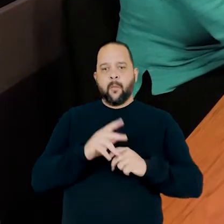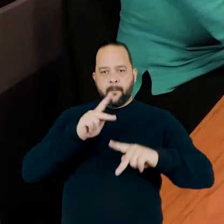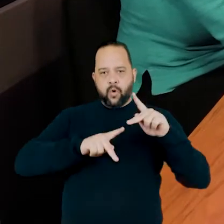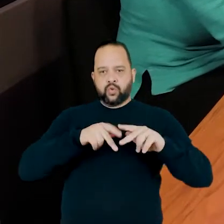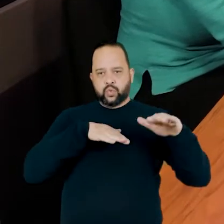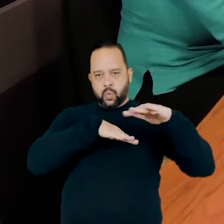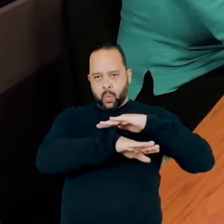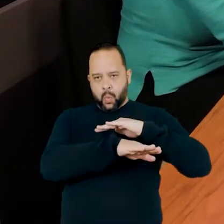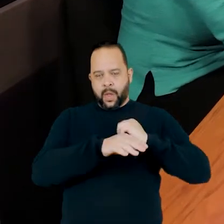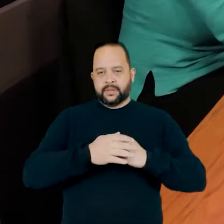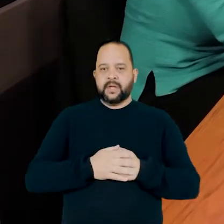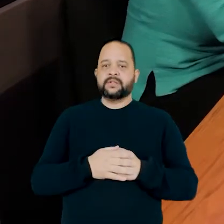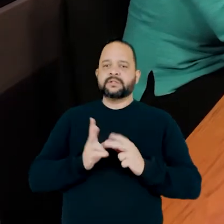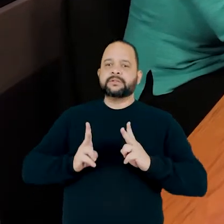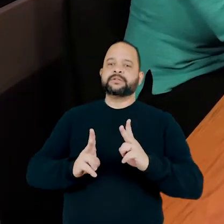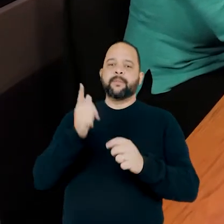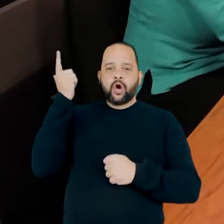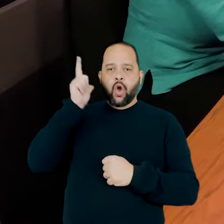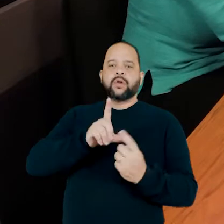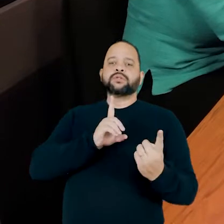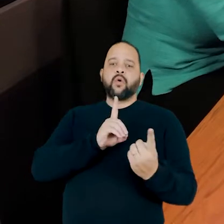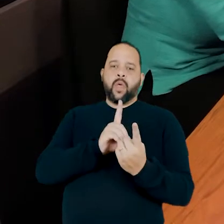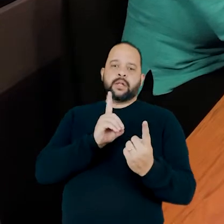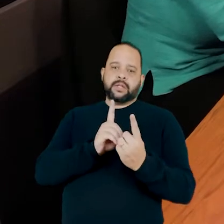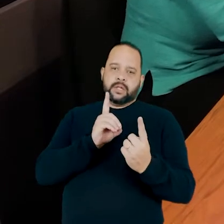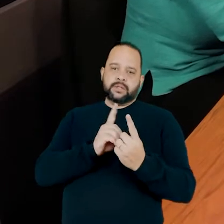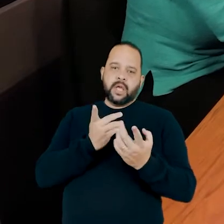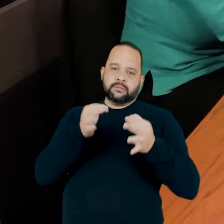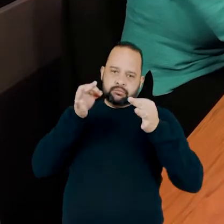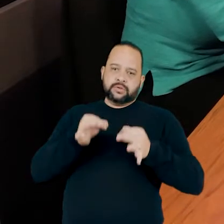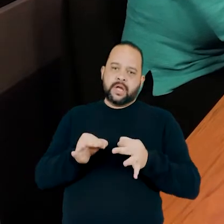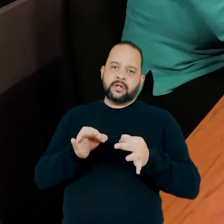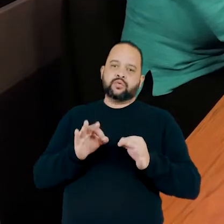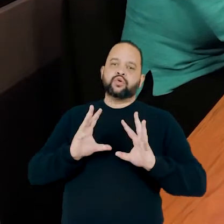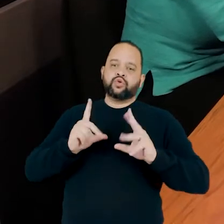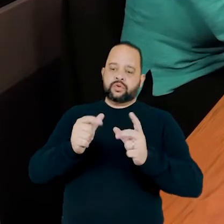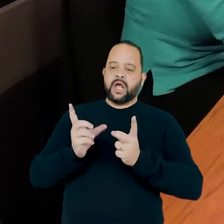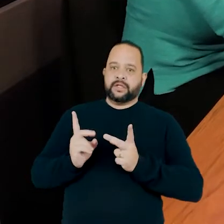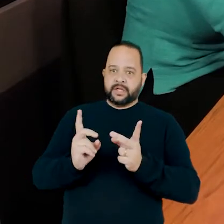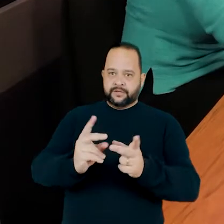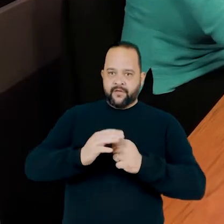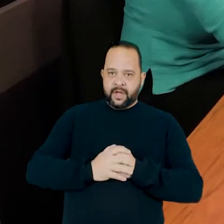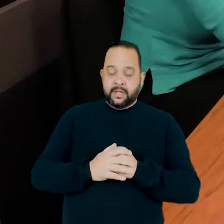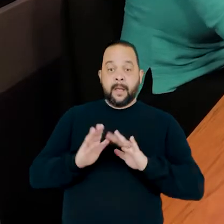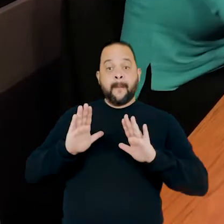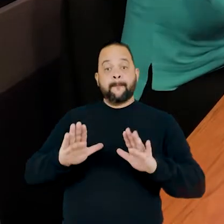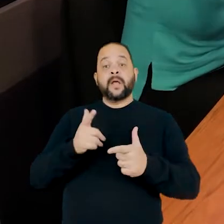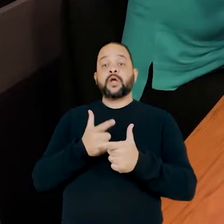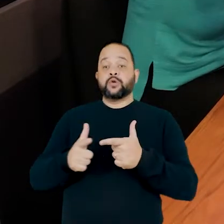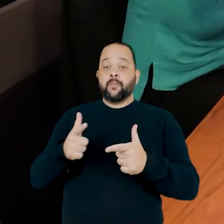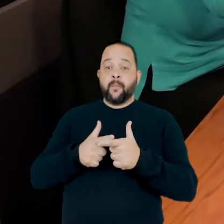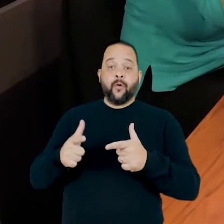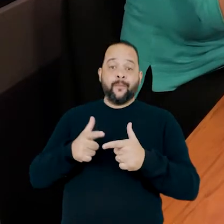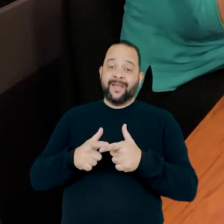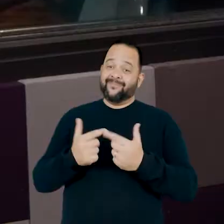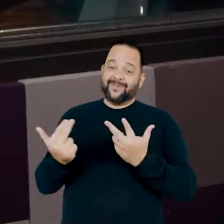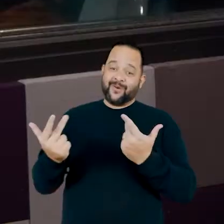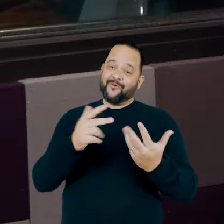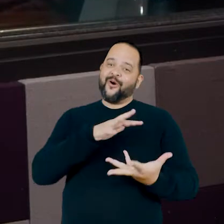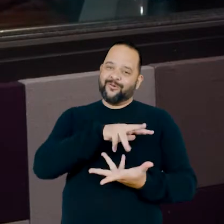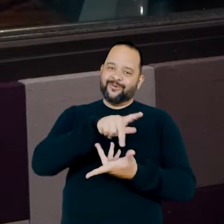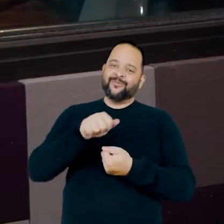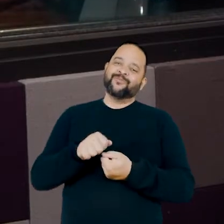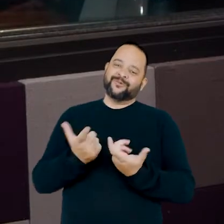Então, a gente sempre conseguiu atender bem, assim, as nossas demandas, né? Mas esse problema é um problema global,